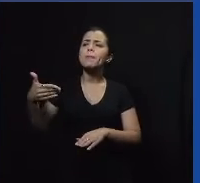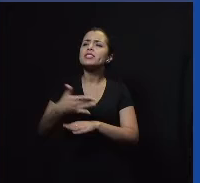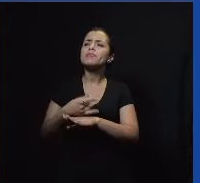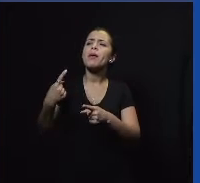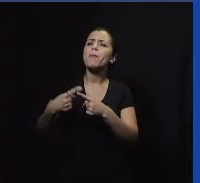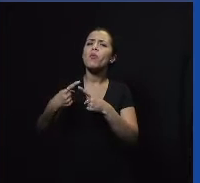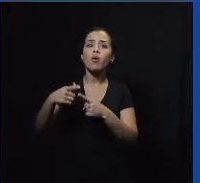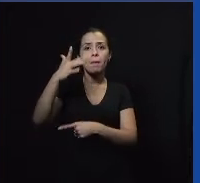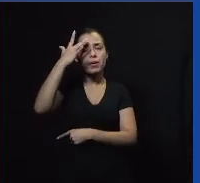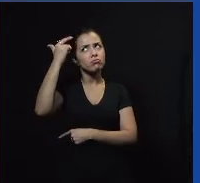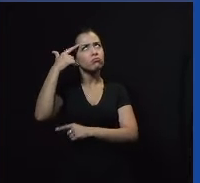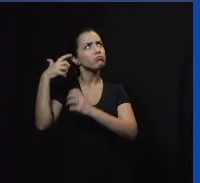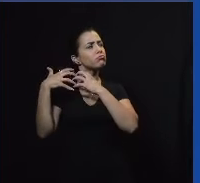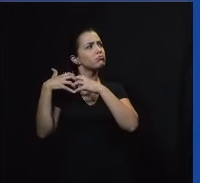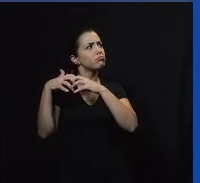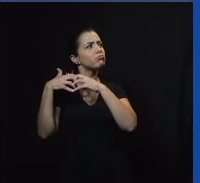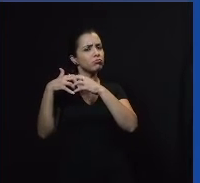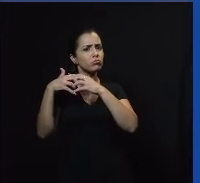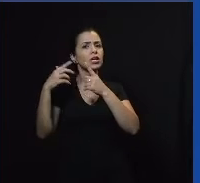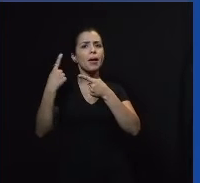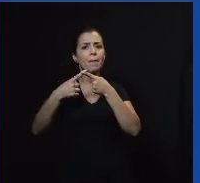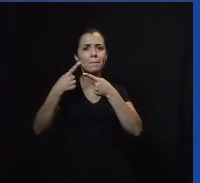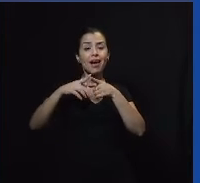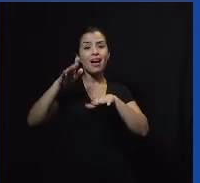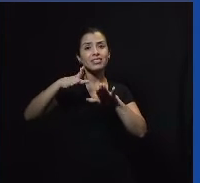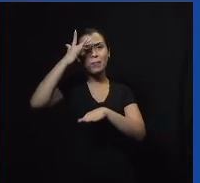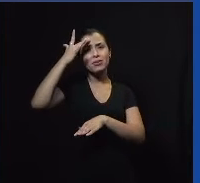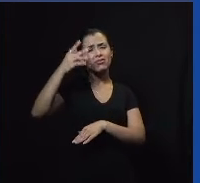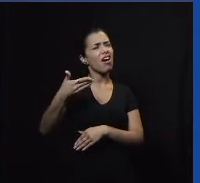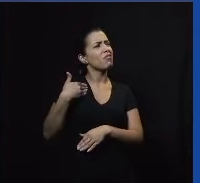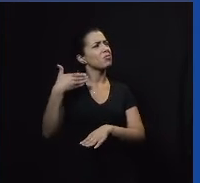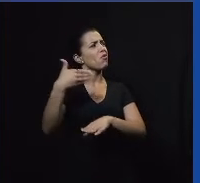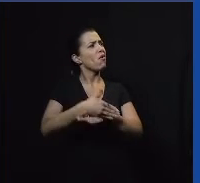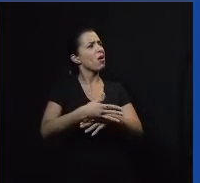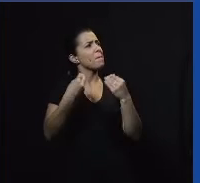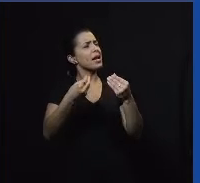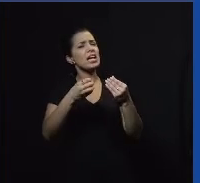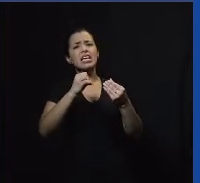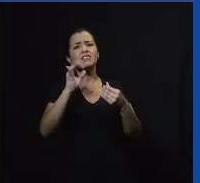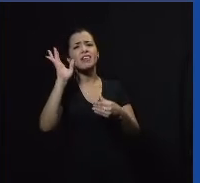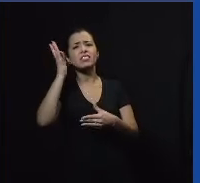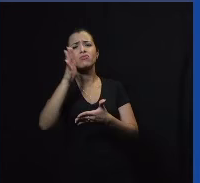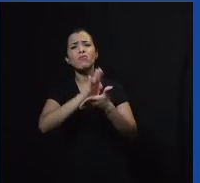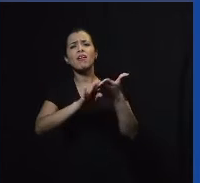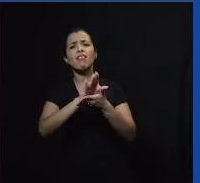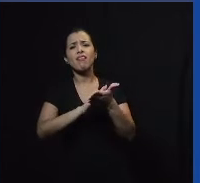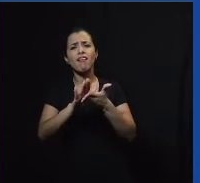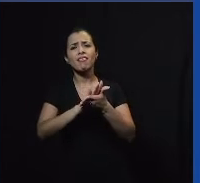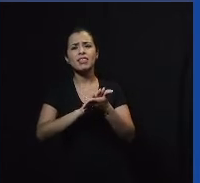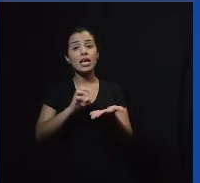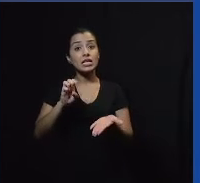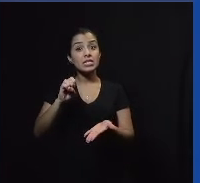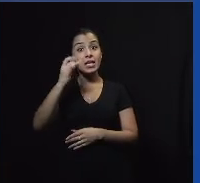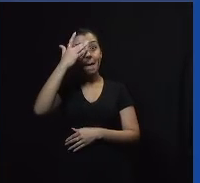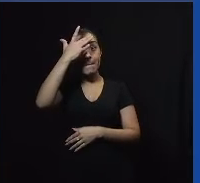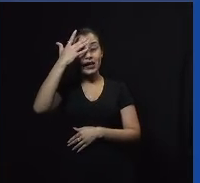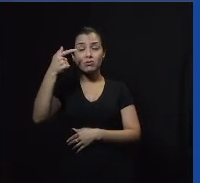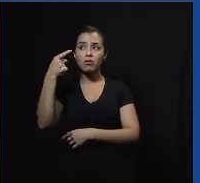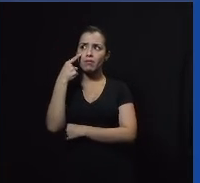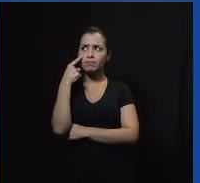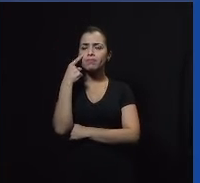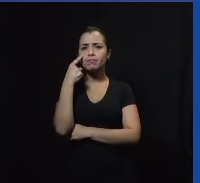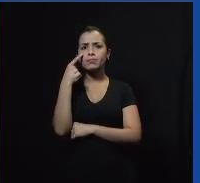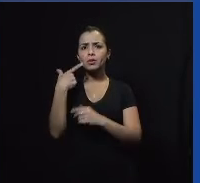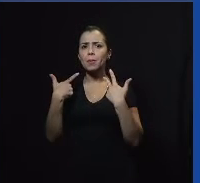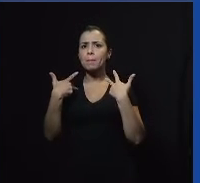tem esse, muitas vezes existe um... Né, mas para que eu vou se nada vai adiantar? Né? Então, a partir do momento que as pessoas conseguem entender quais são,